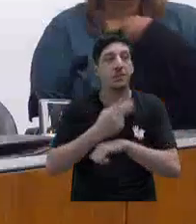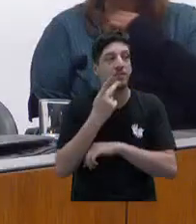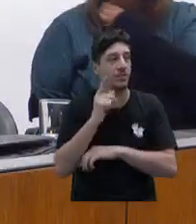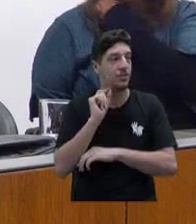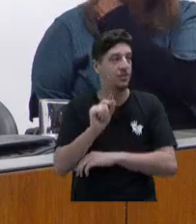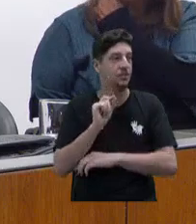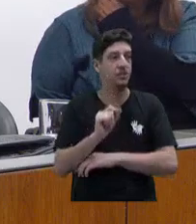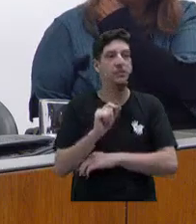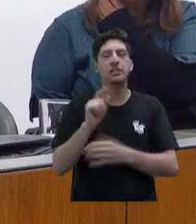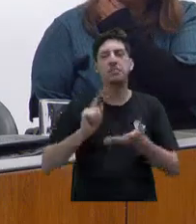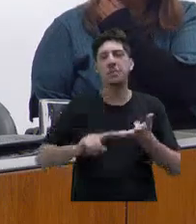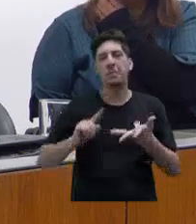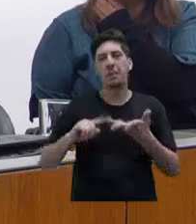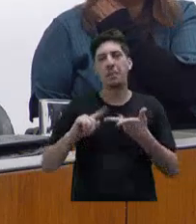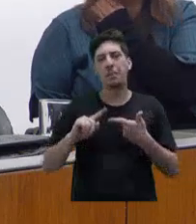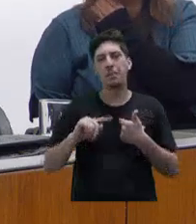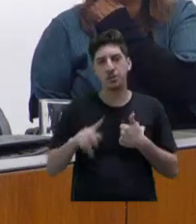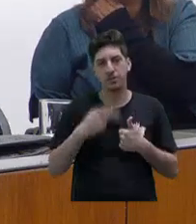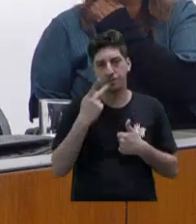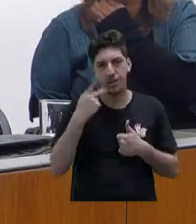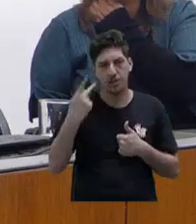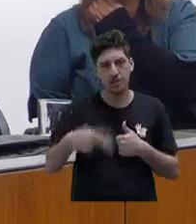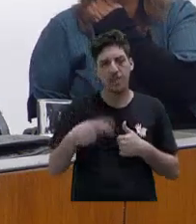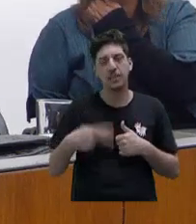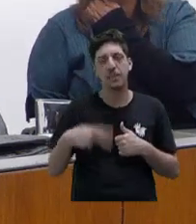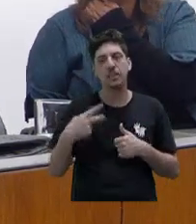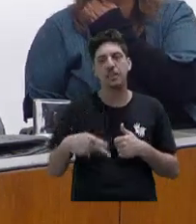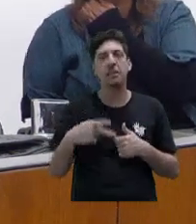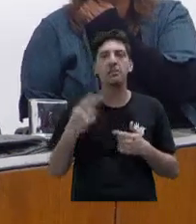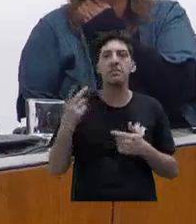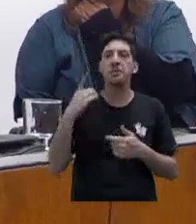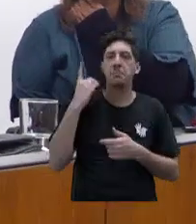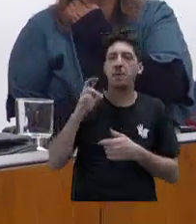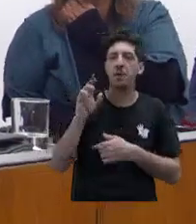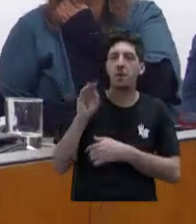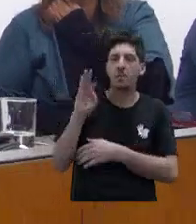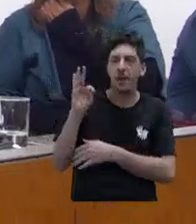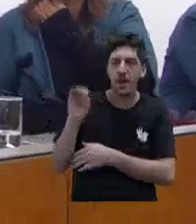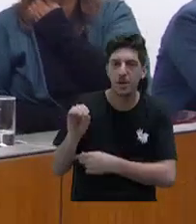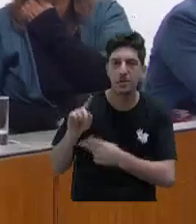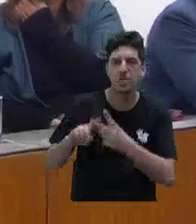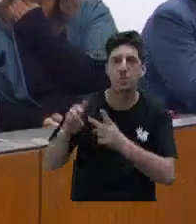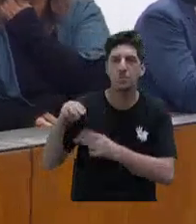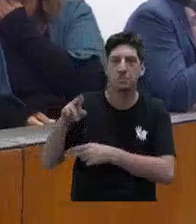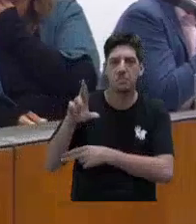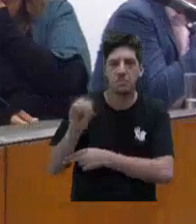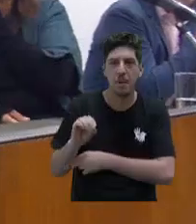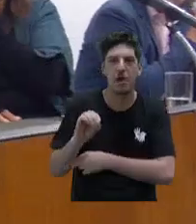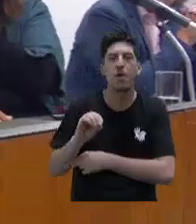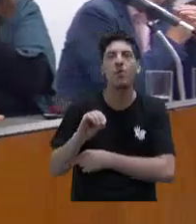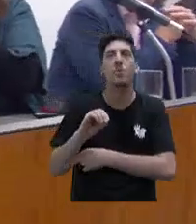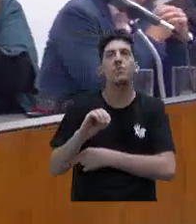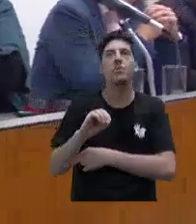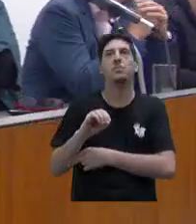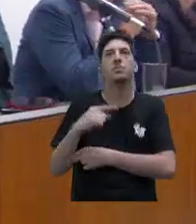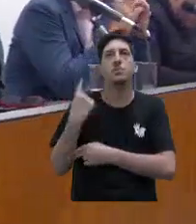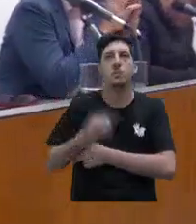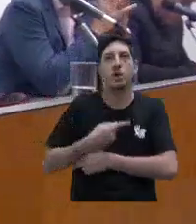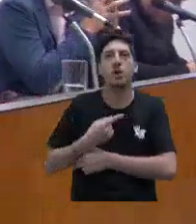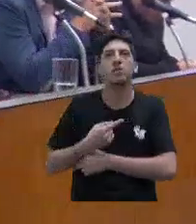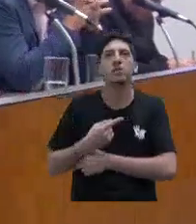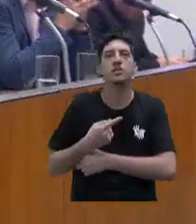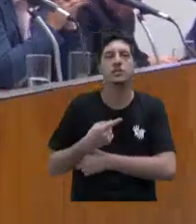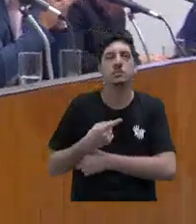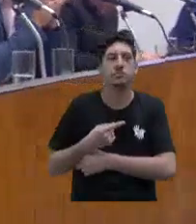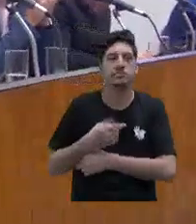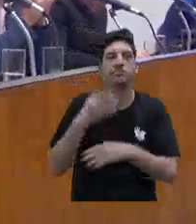além de tudo que foi dito aqui, deputado Roberto, Mauro Tramonte, e a gente que percorre